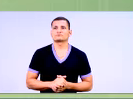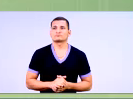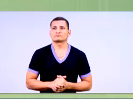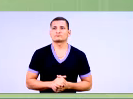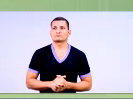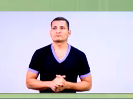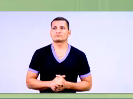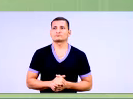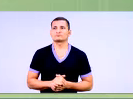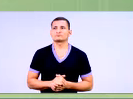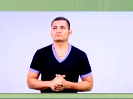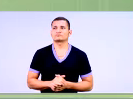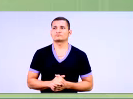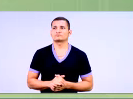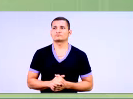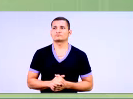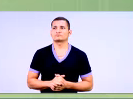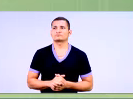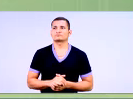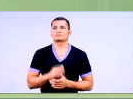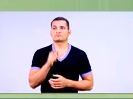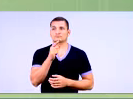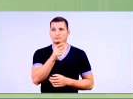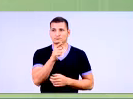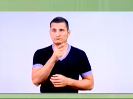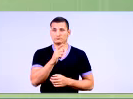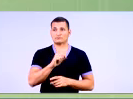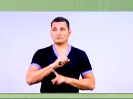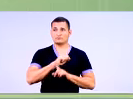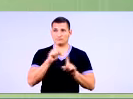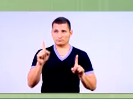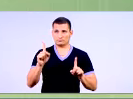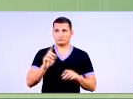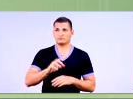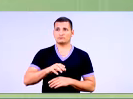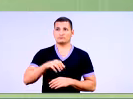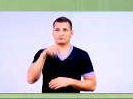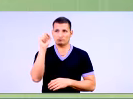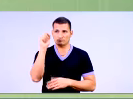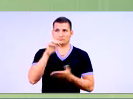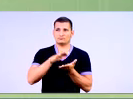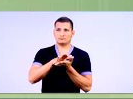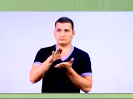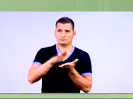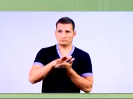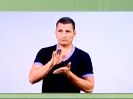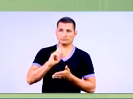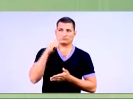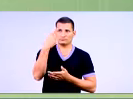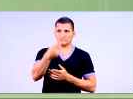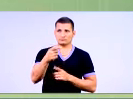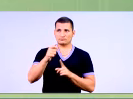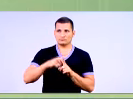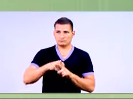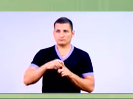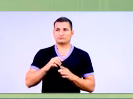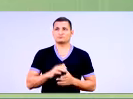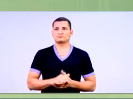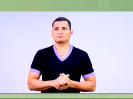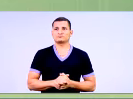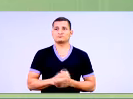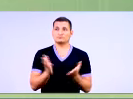month. Você não ganhará uma impressora a laser no próximo mês. Vamos à